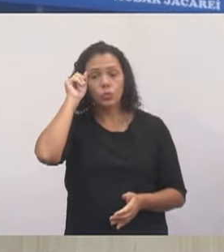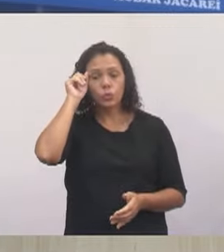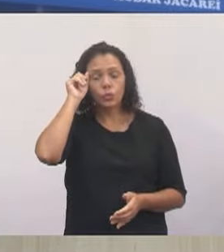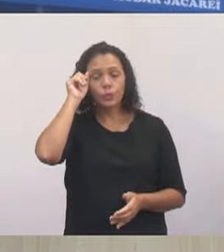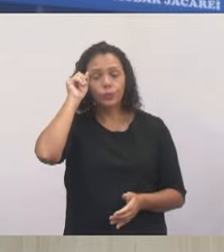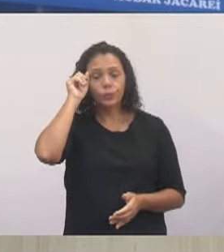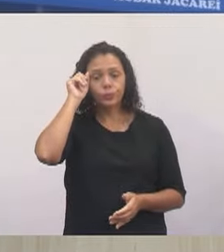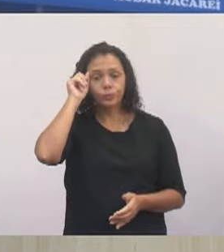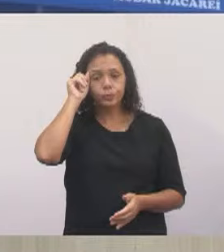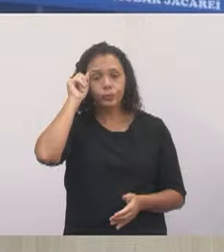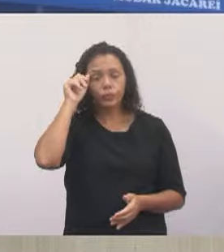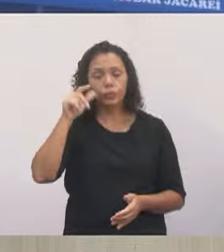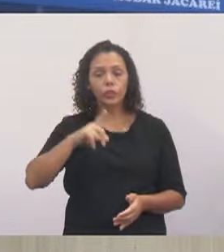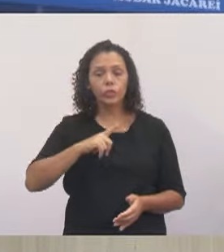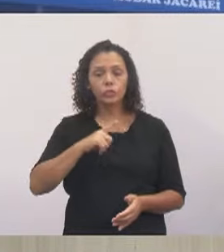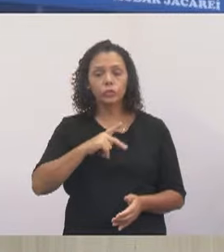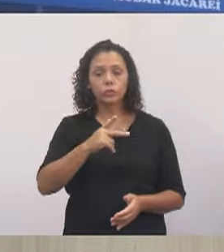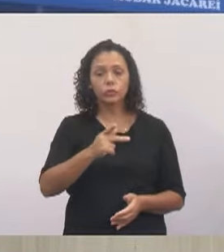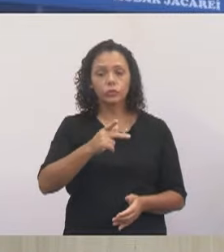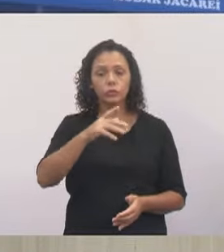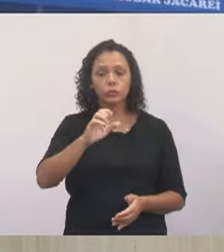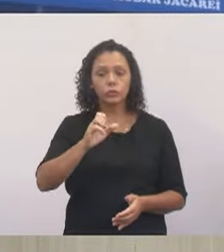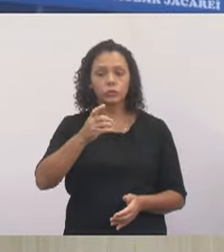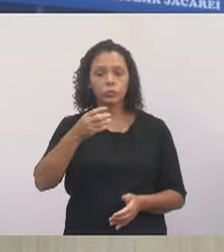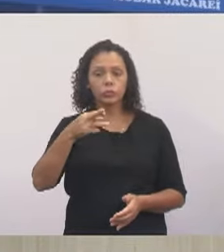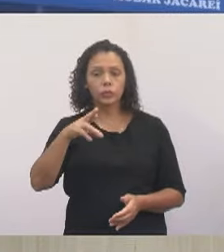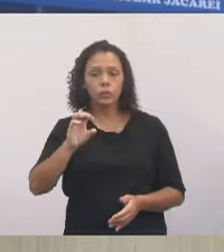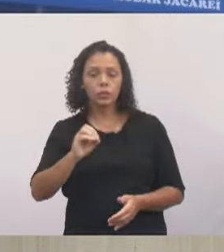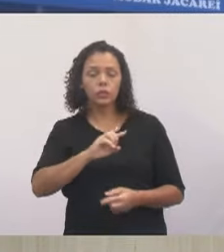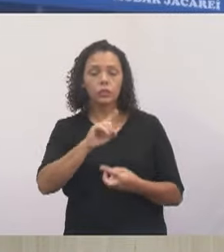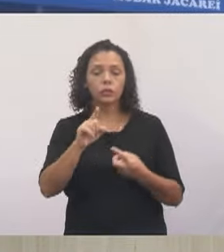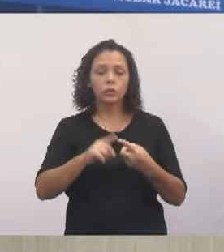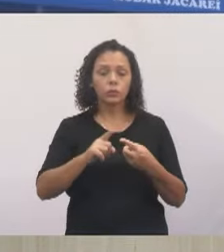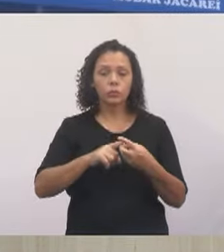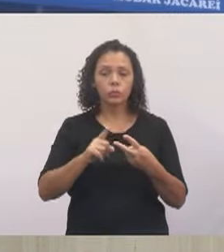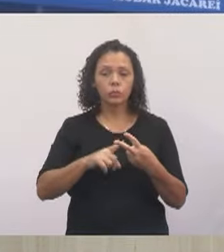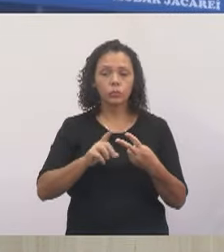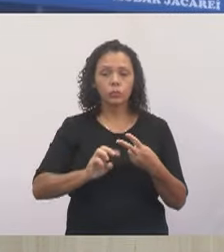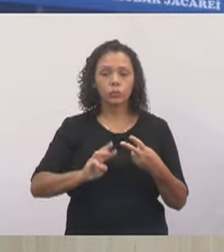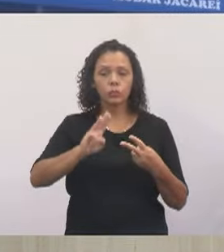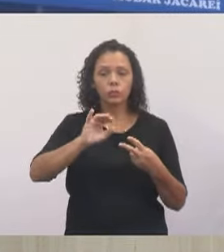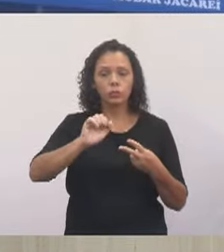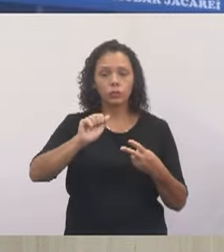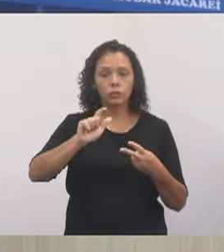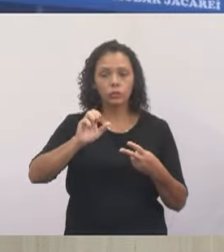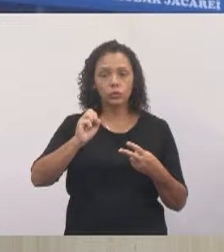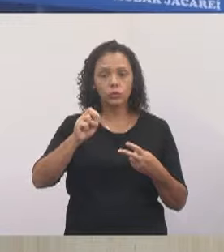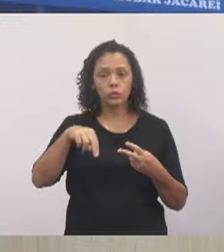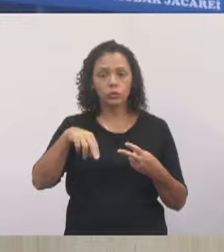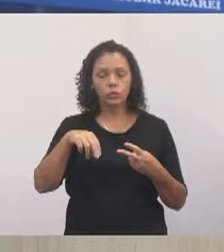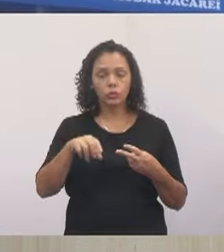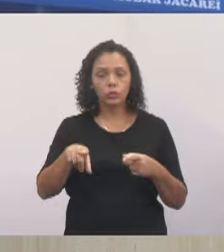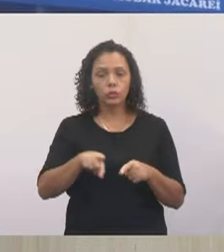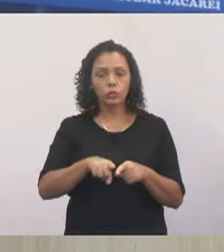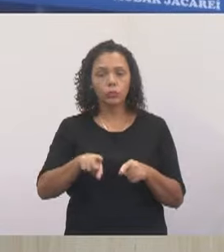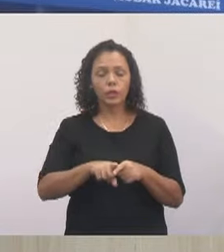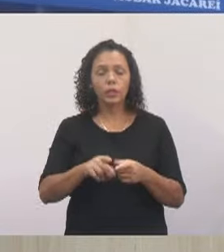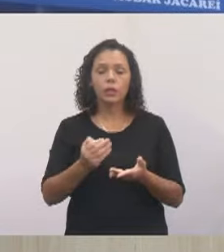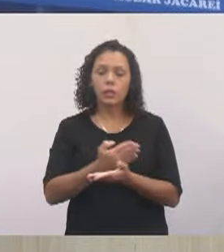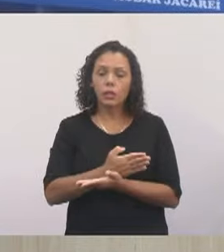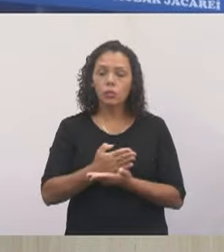Pedro? Estava o Pedro e o Wilson. O Wilson também estava com a gente aqui nesse momento. E dali